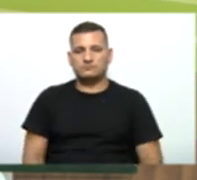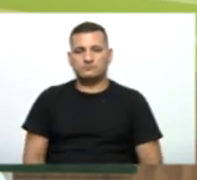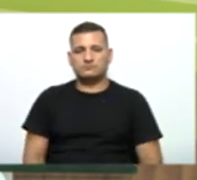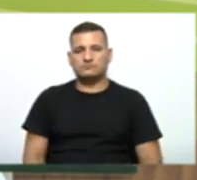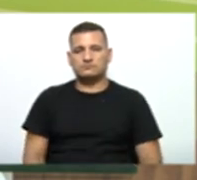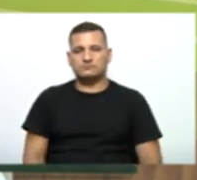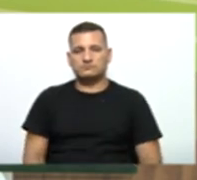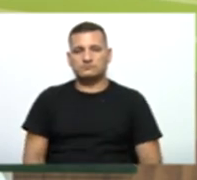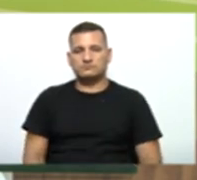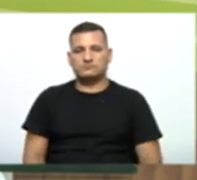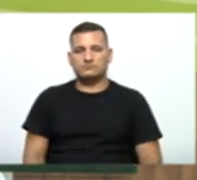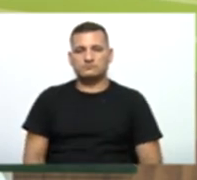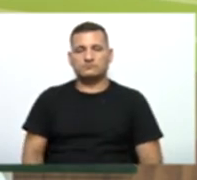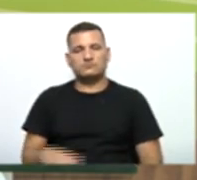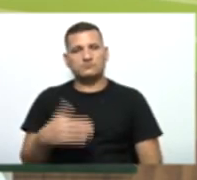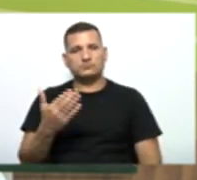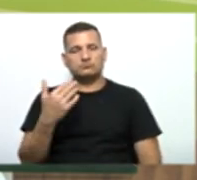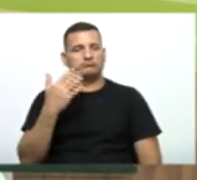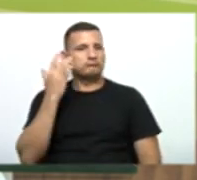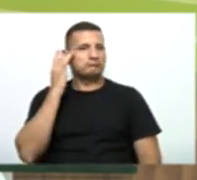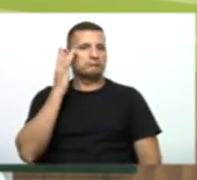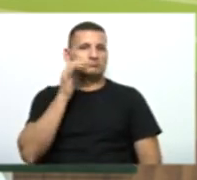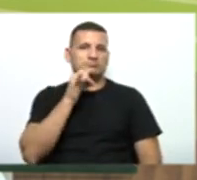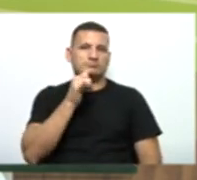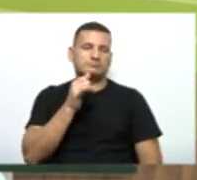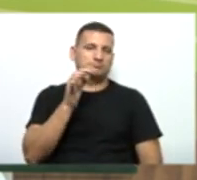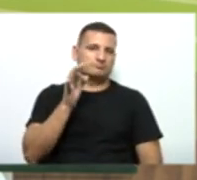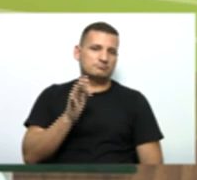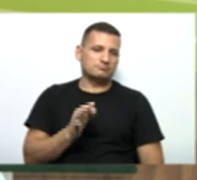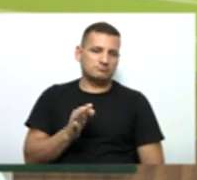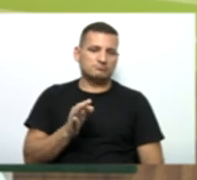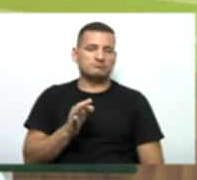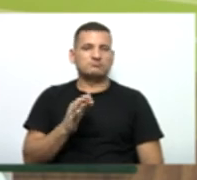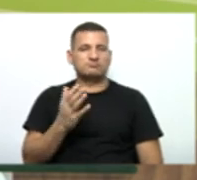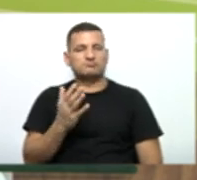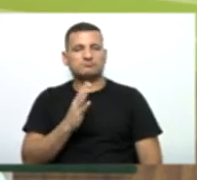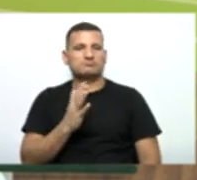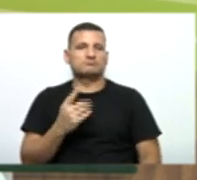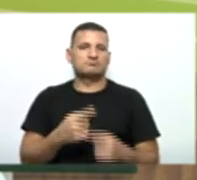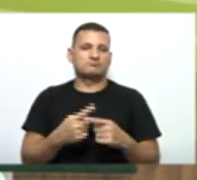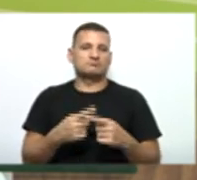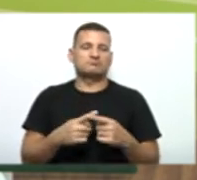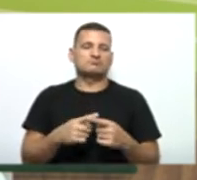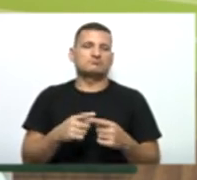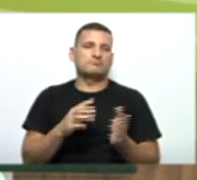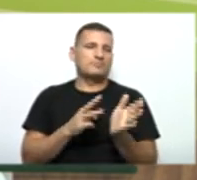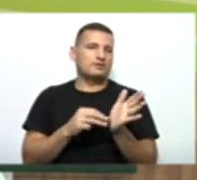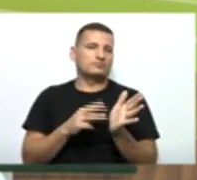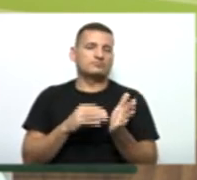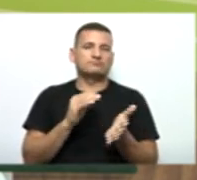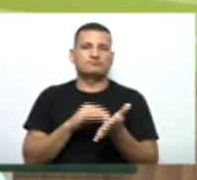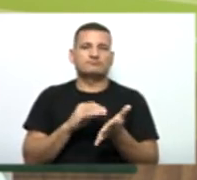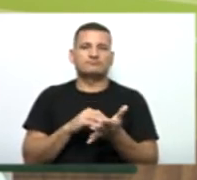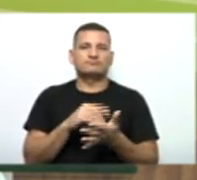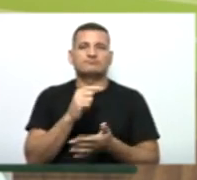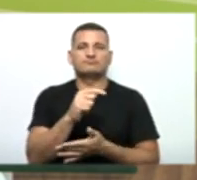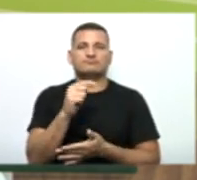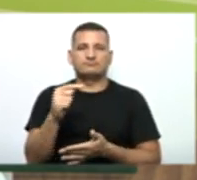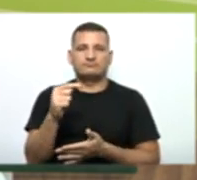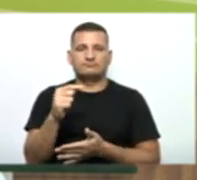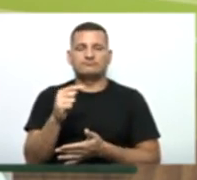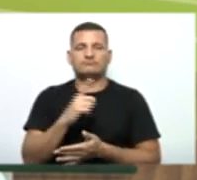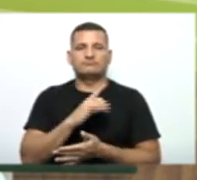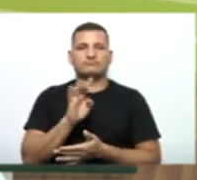não sei definir se ele acertou aqui, porque o método não está com dois underlines embaixo. Ele está com